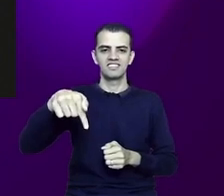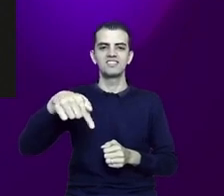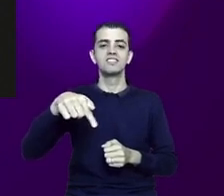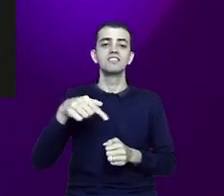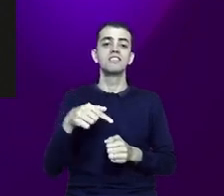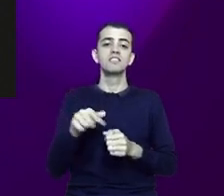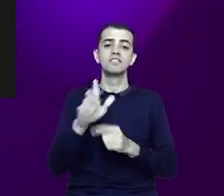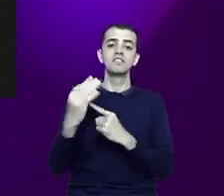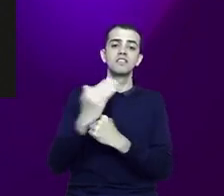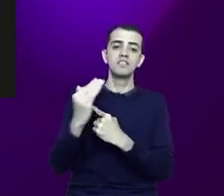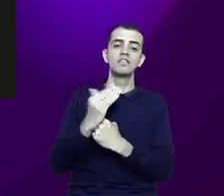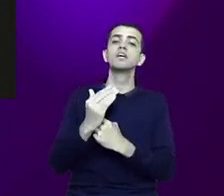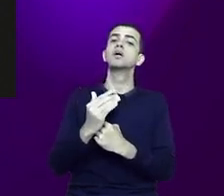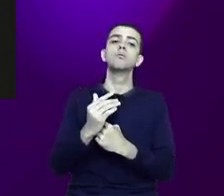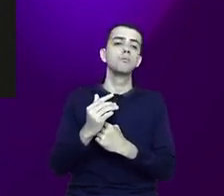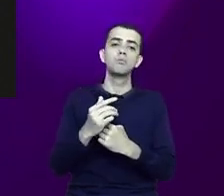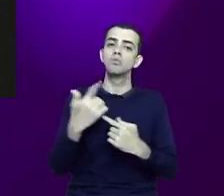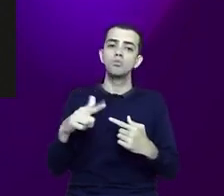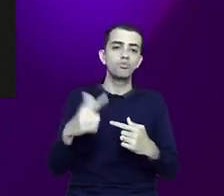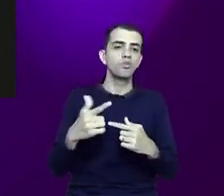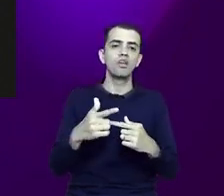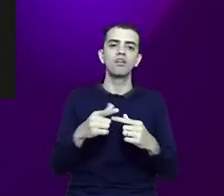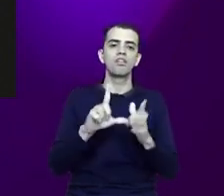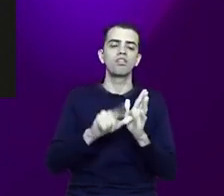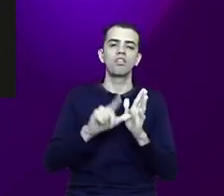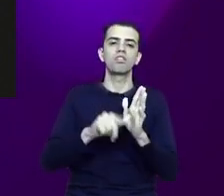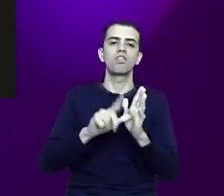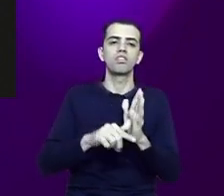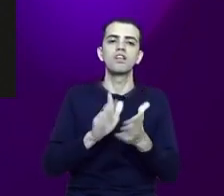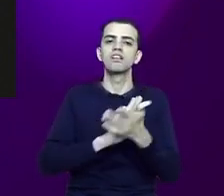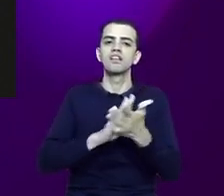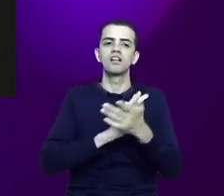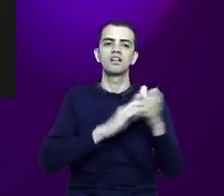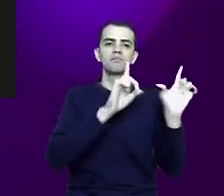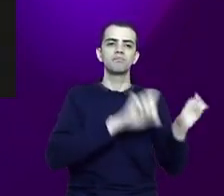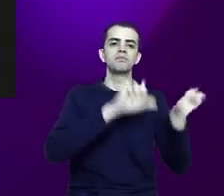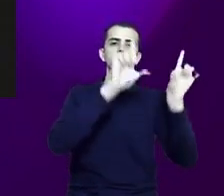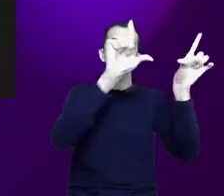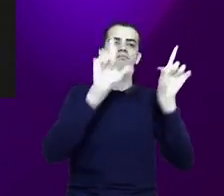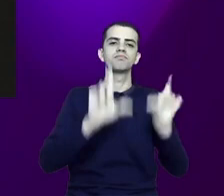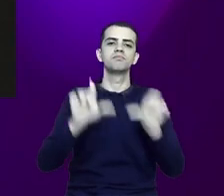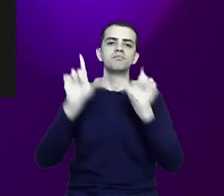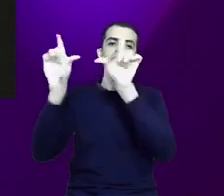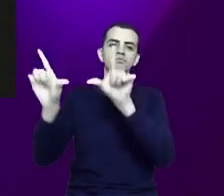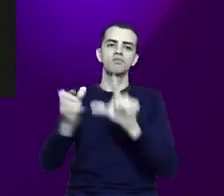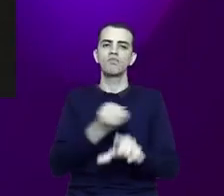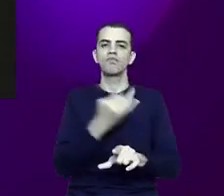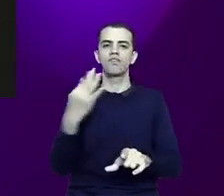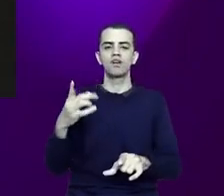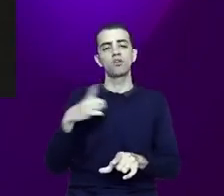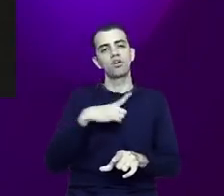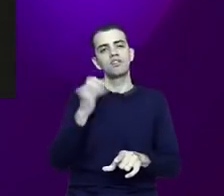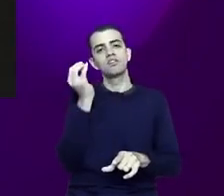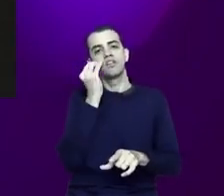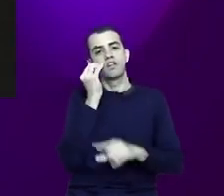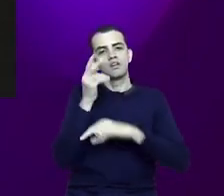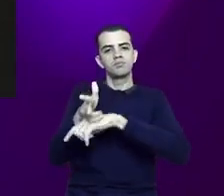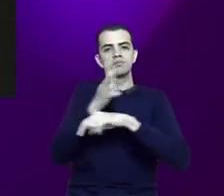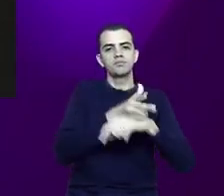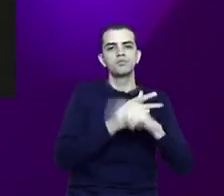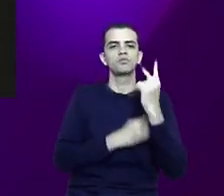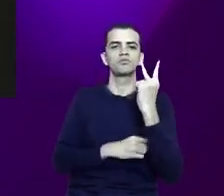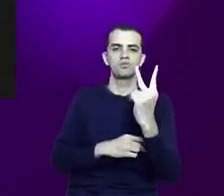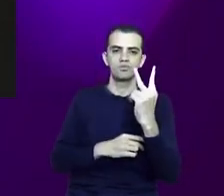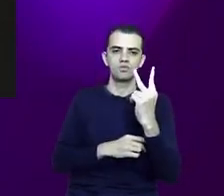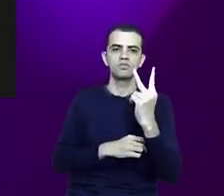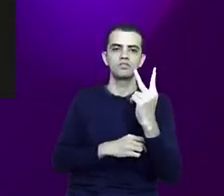vivo, sem latência nenhuma, colocando quantas telas forem necessárias. A gente testou aqui com 2 câmeras ao mesmo tempo, uma